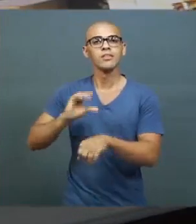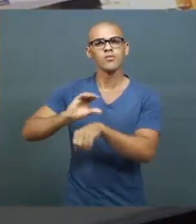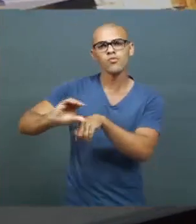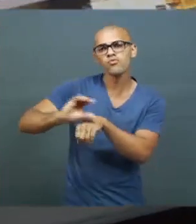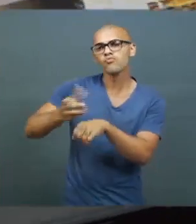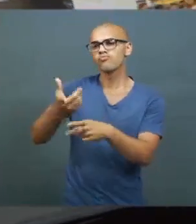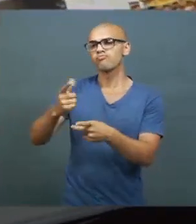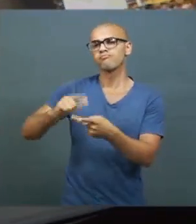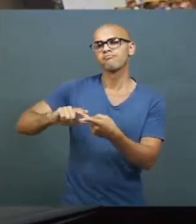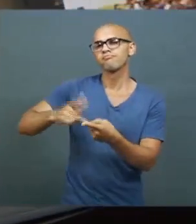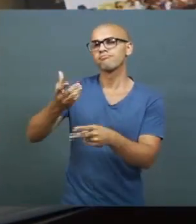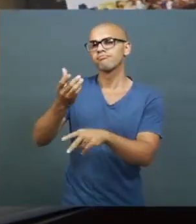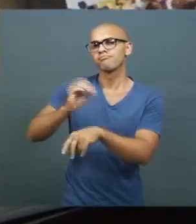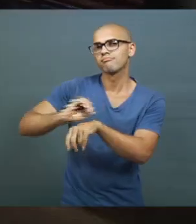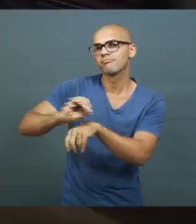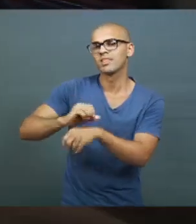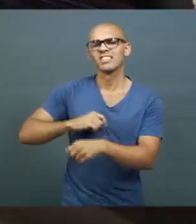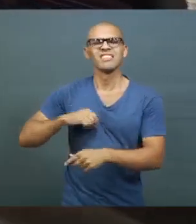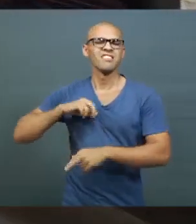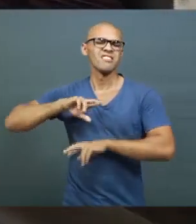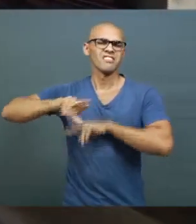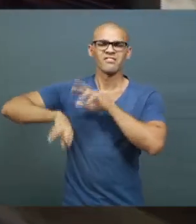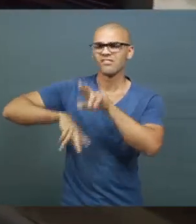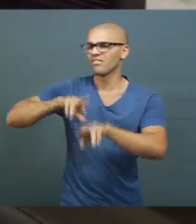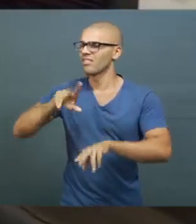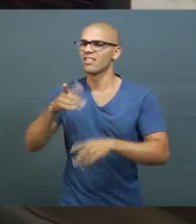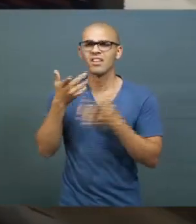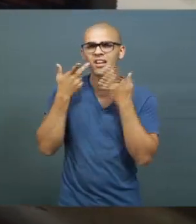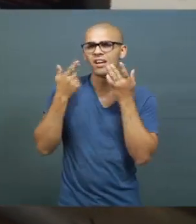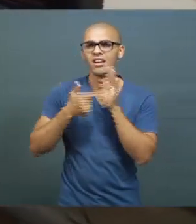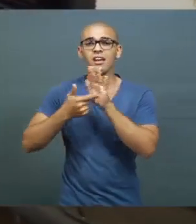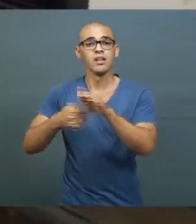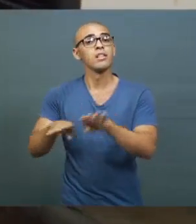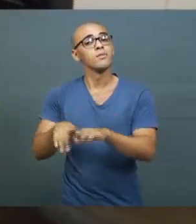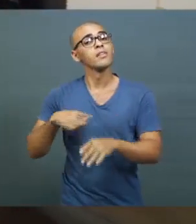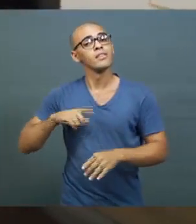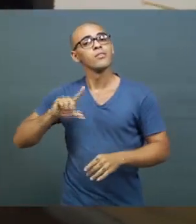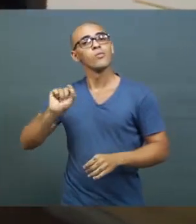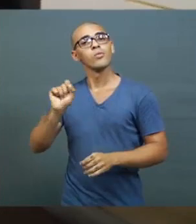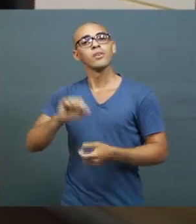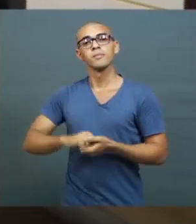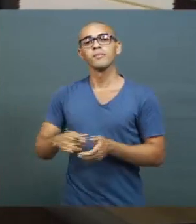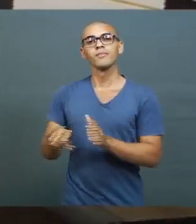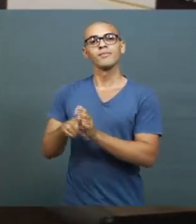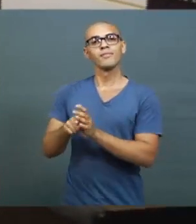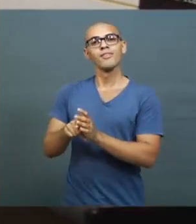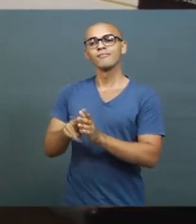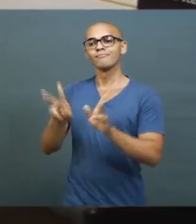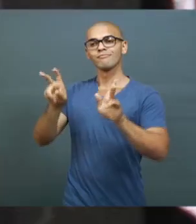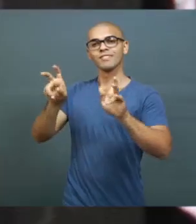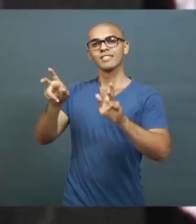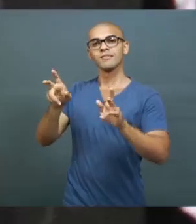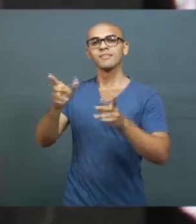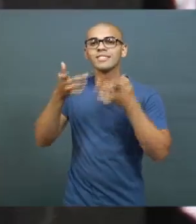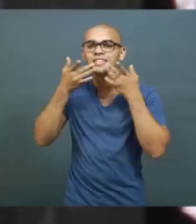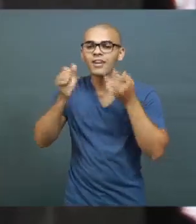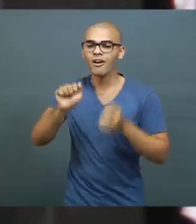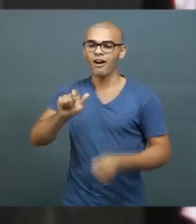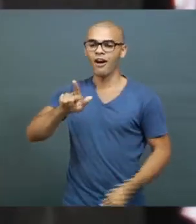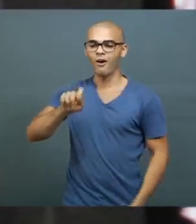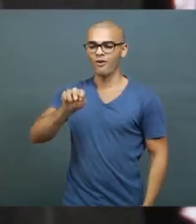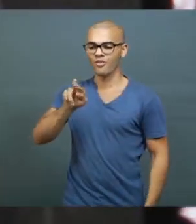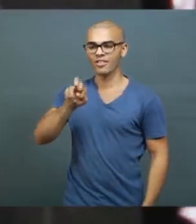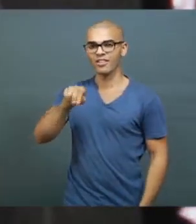diferentes apresentações ao longo do ano, acolhe outros artistas e mantém um teatro alternativo no local. A diretora do